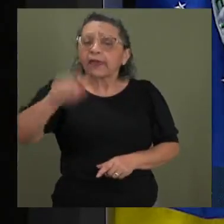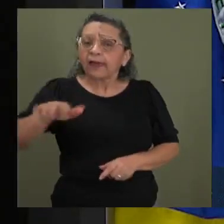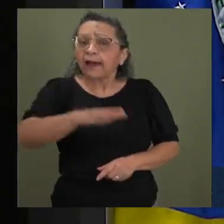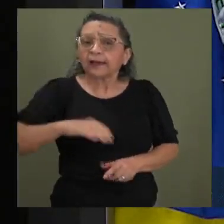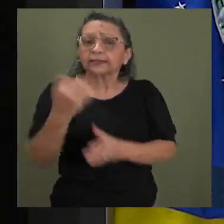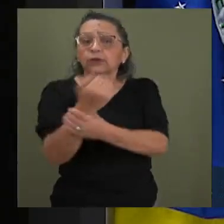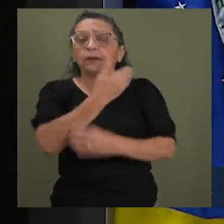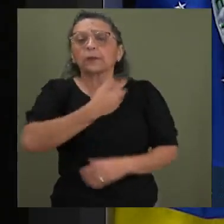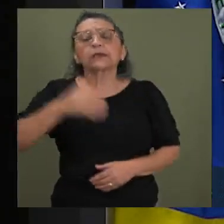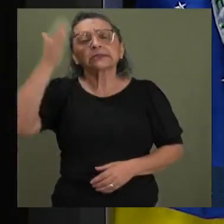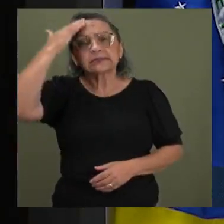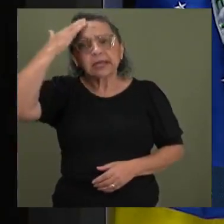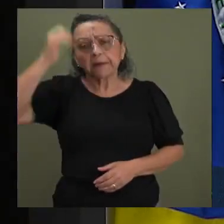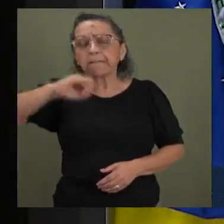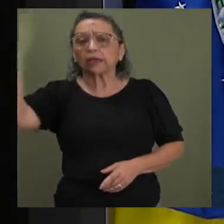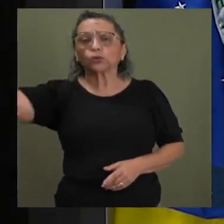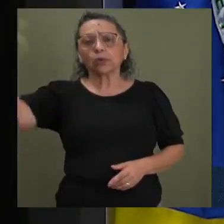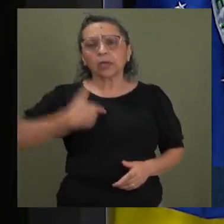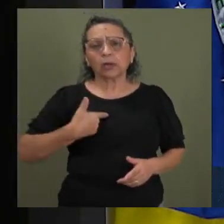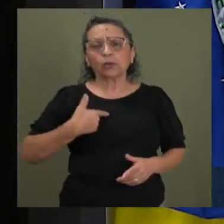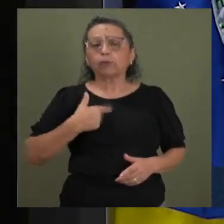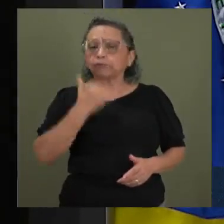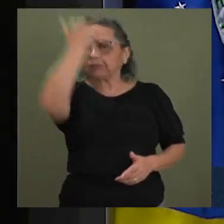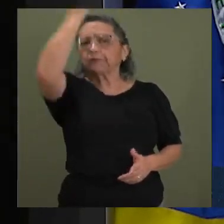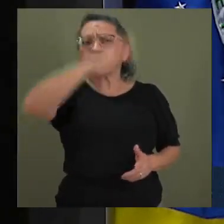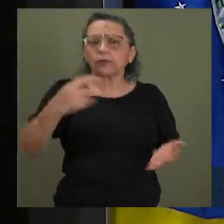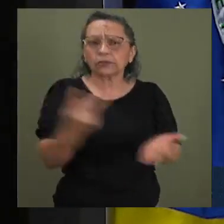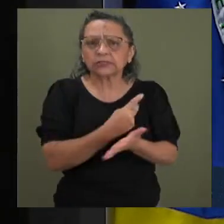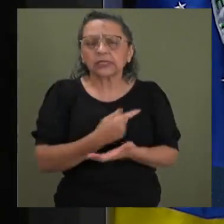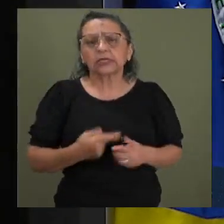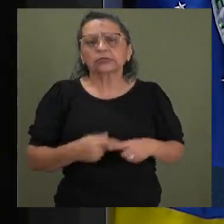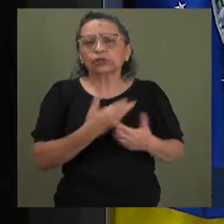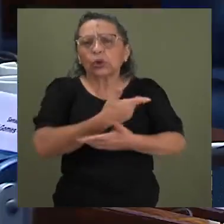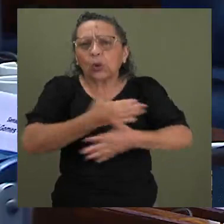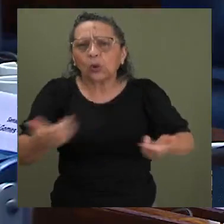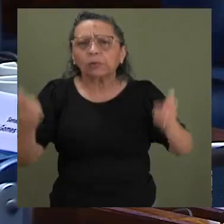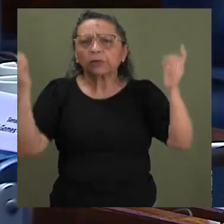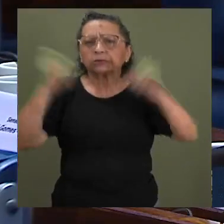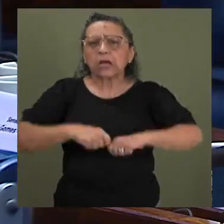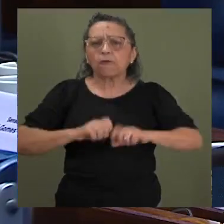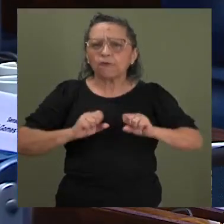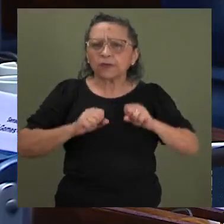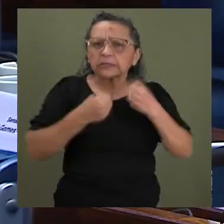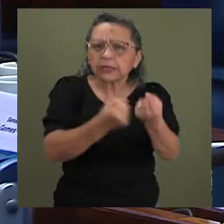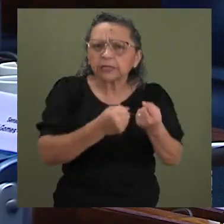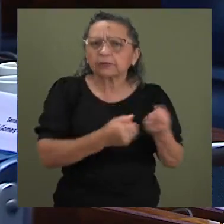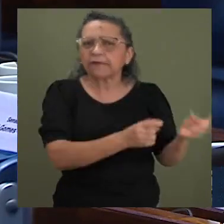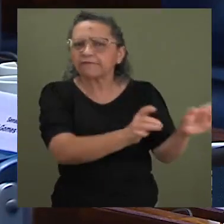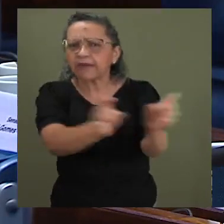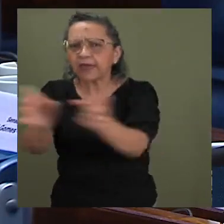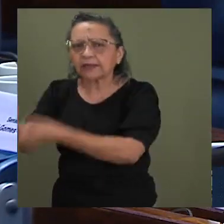A tragédia que isso vai acontecer, de aviãozinho, de potencialização